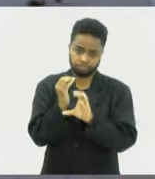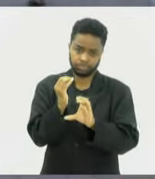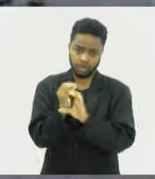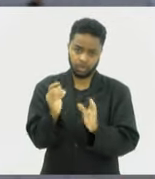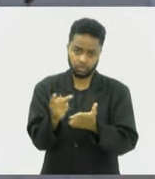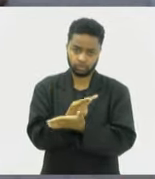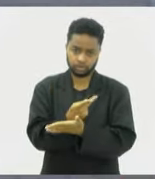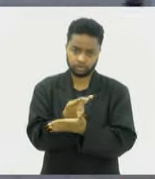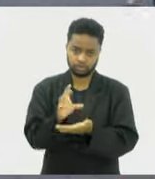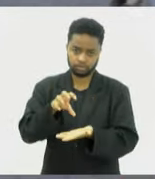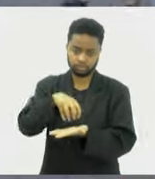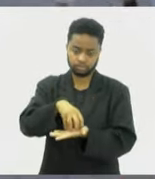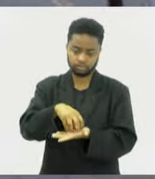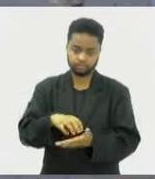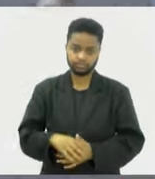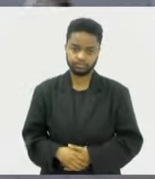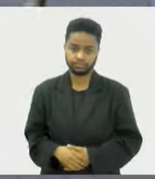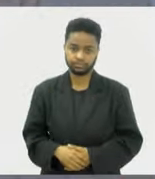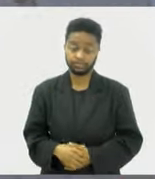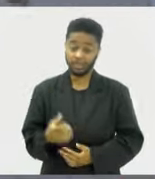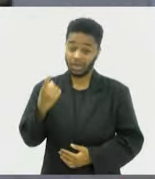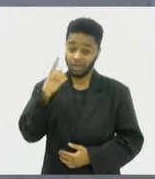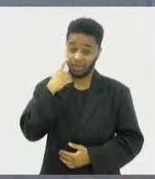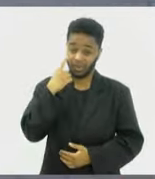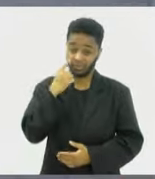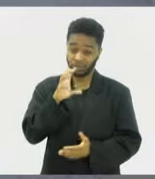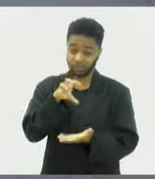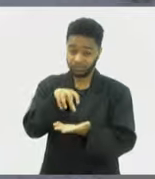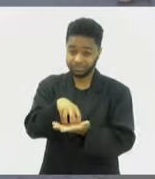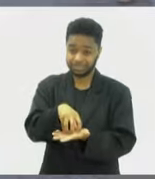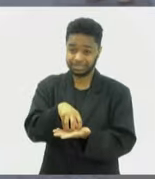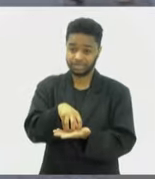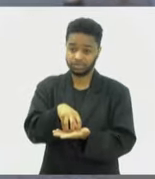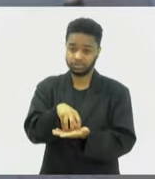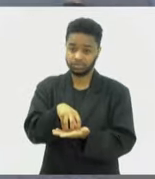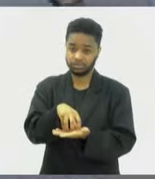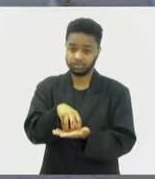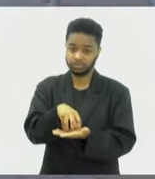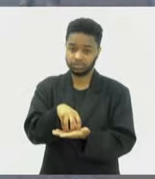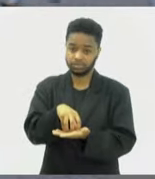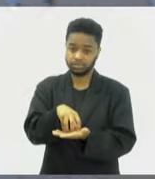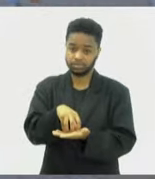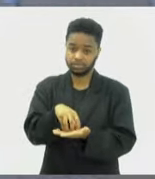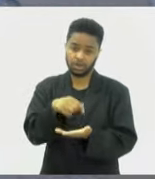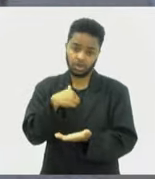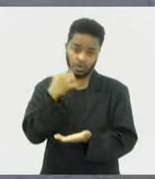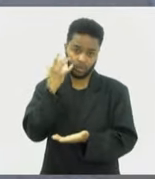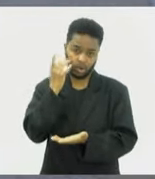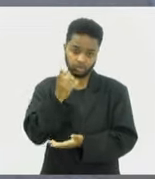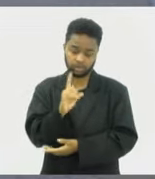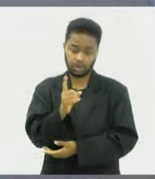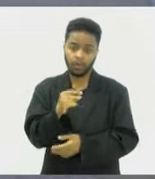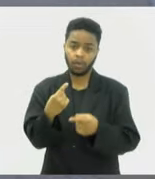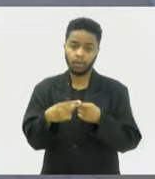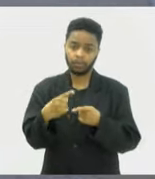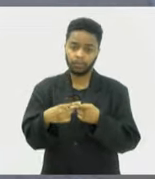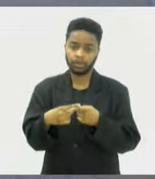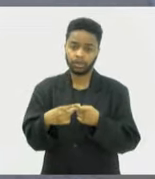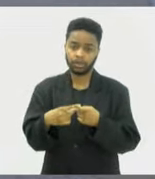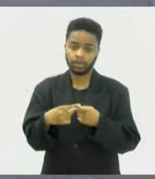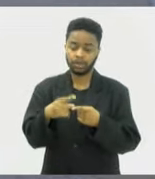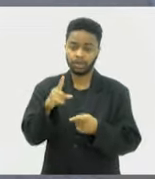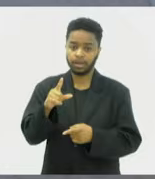centro? Olha, no centro especificamente falando, eu diria que não, porque uma das coisas que a gente primou